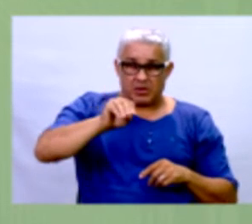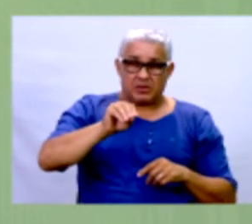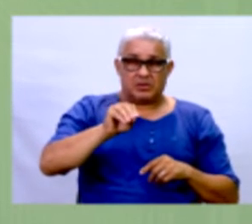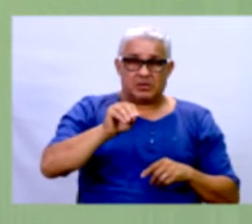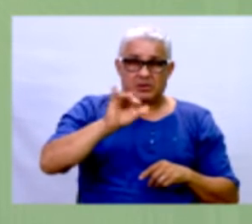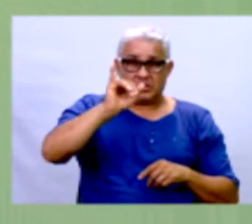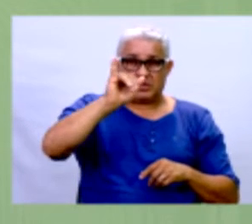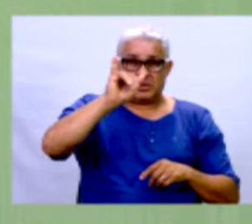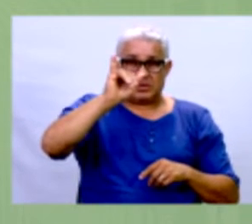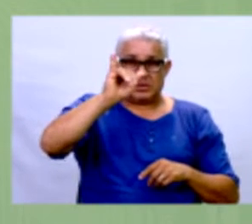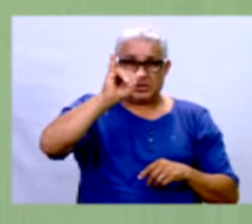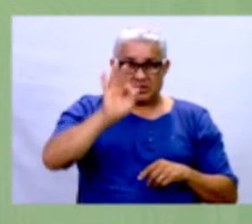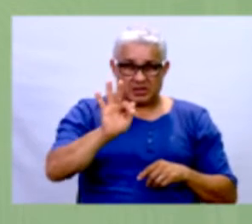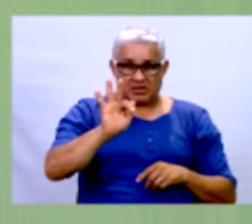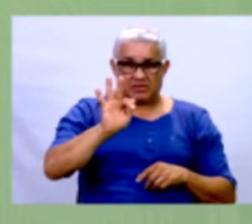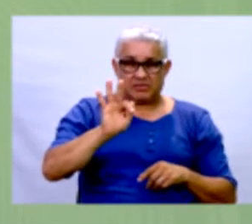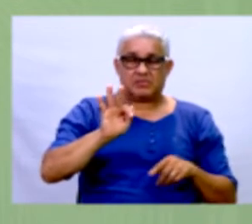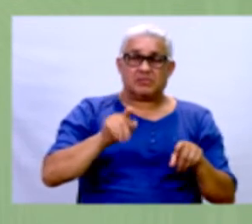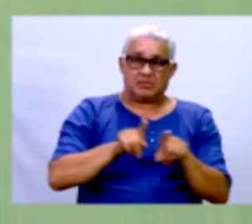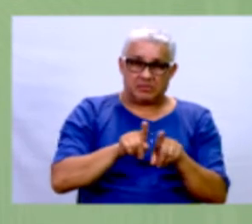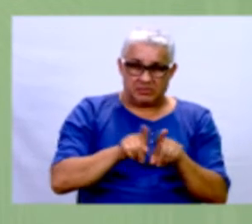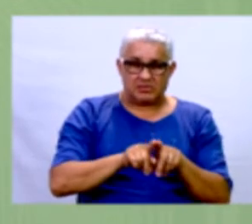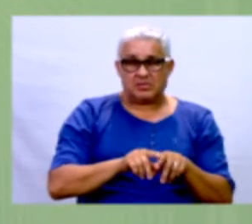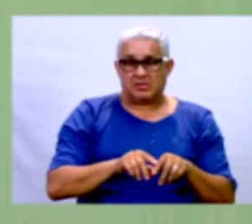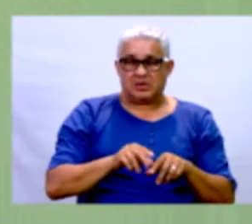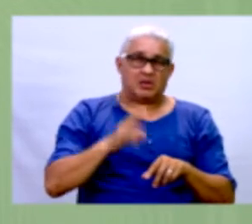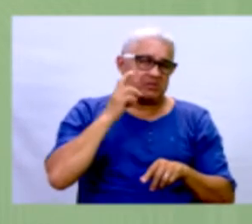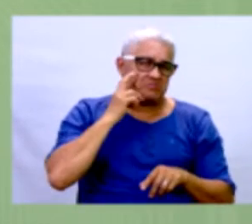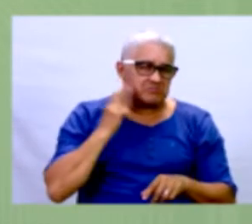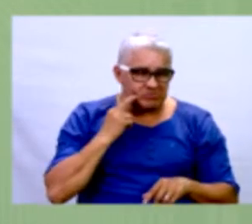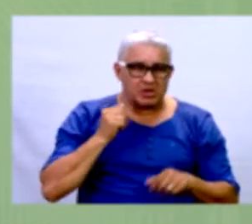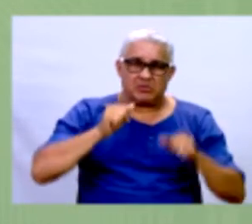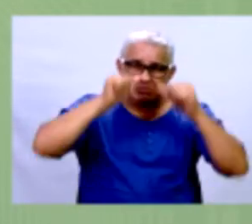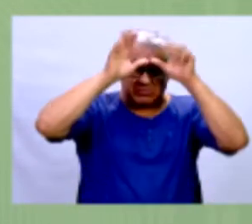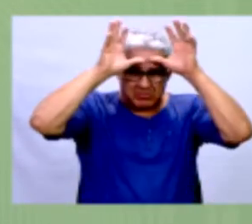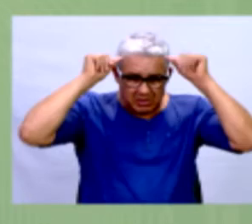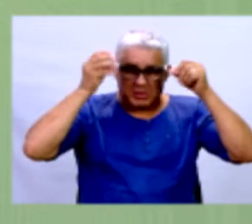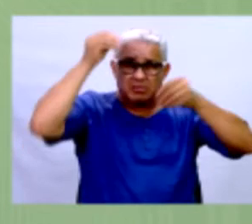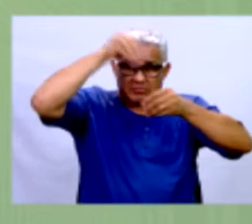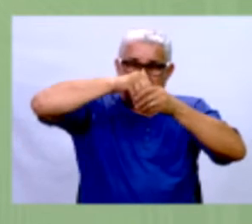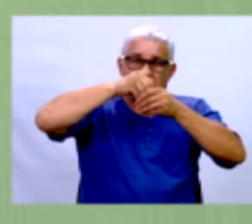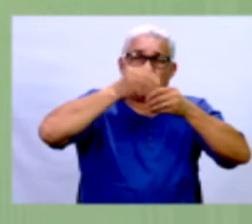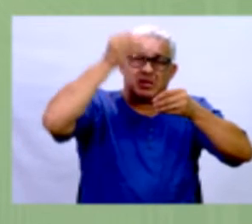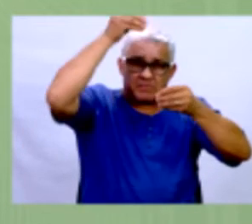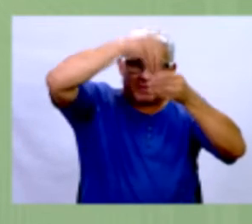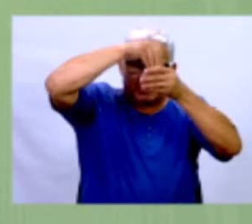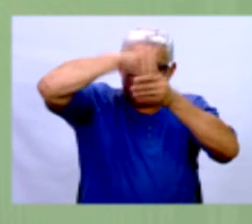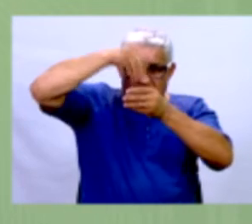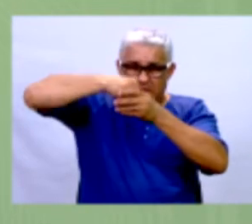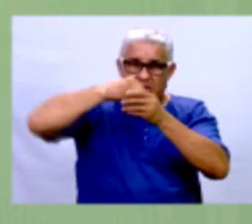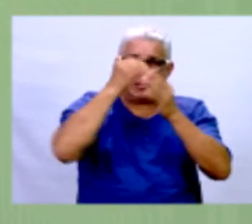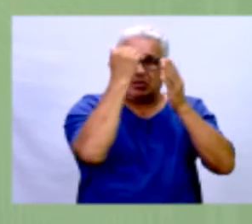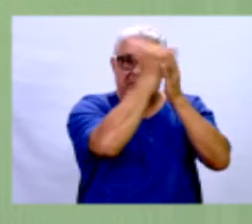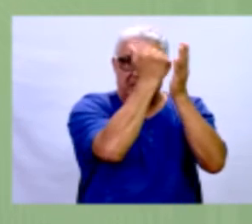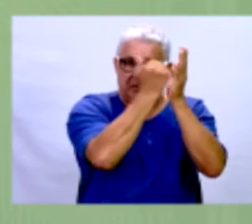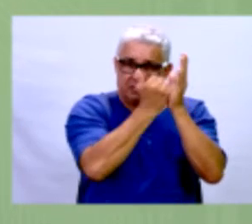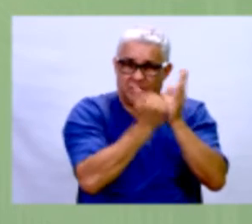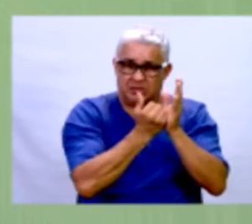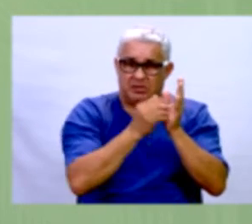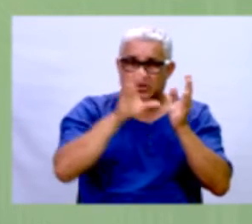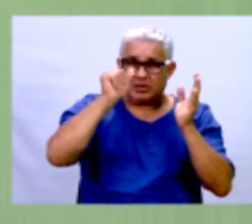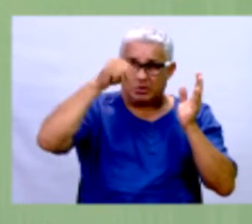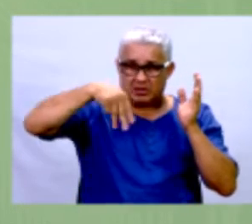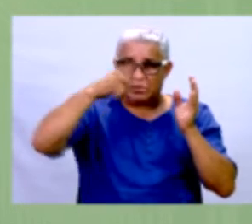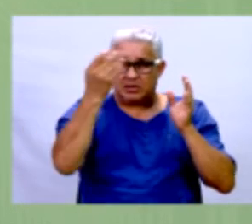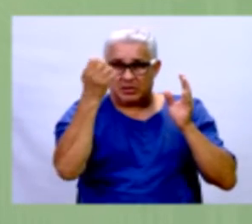ter os demais institutos federais, Instituto Federal de Rondônia, Instituto Federal do Acre, e dentro deles ainda você ter estruturas de campos, né? Então